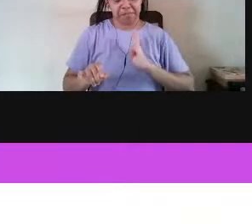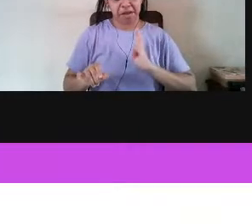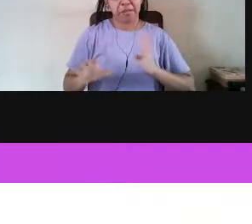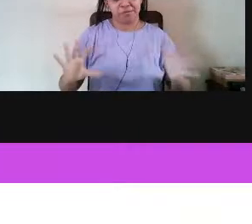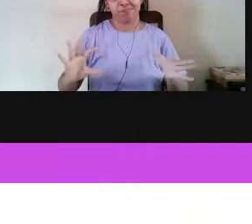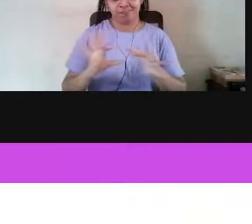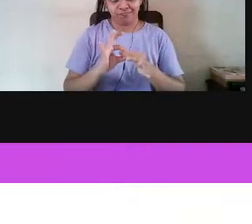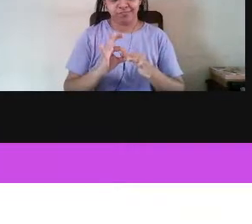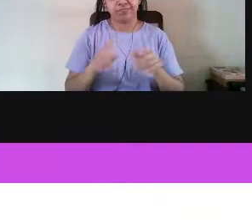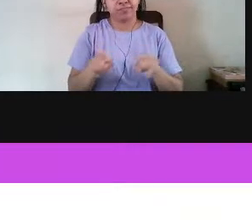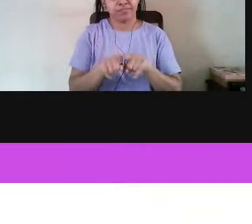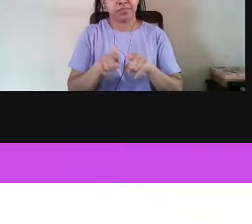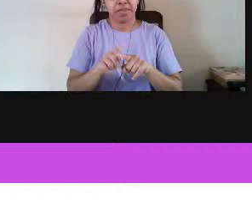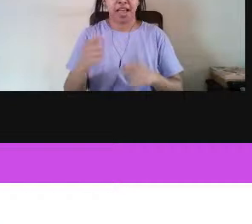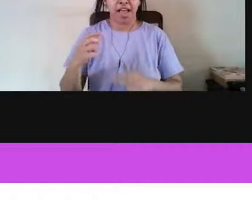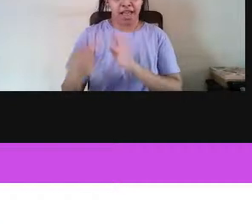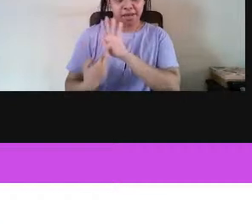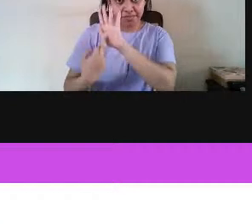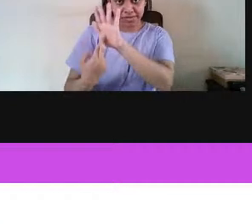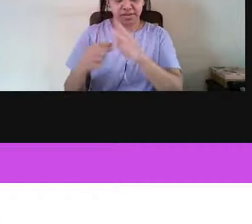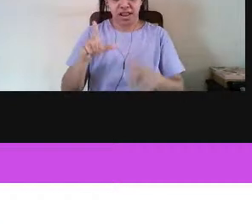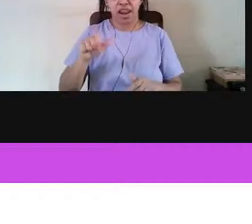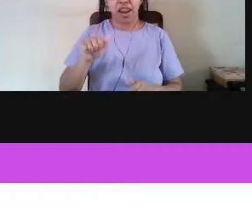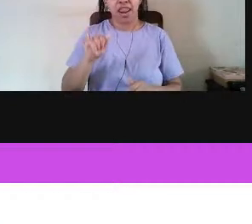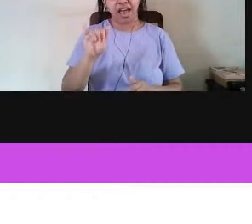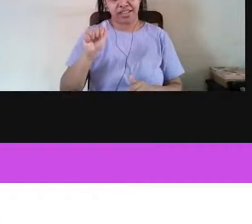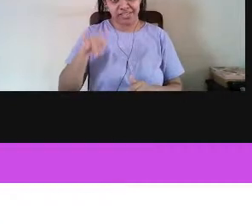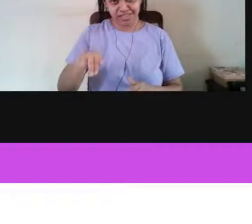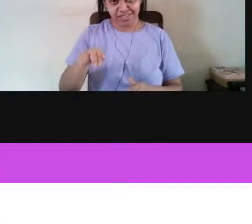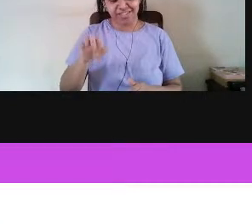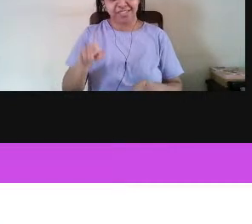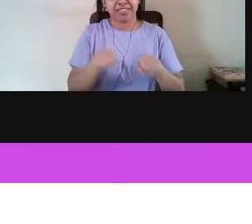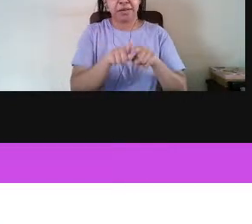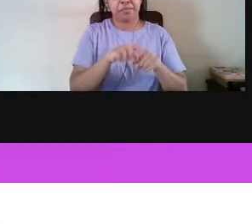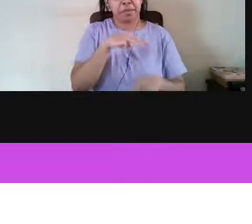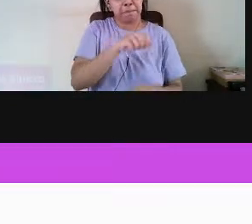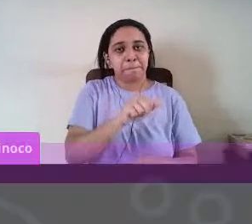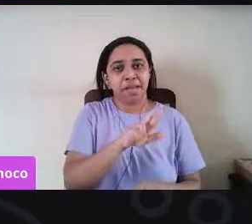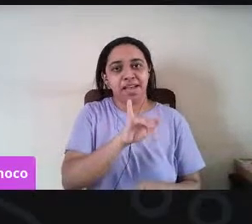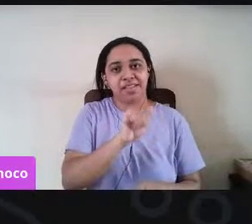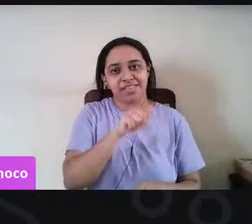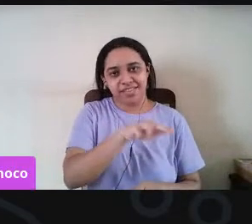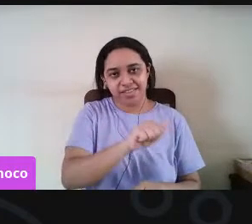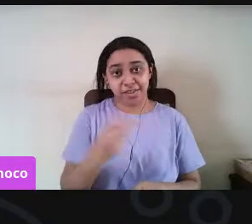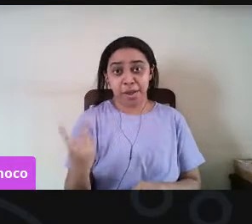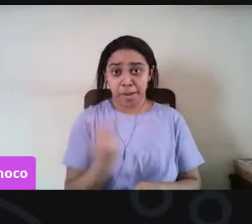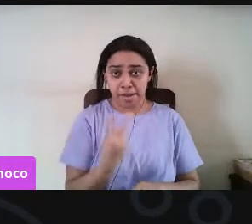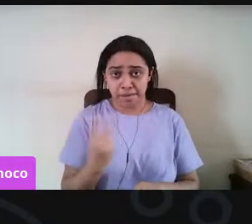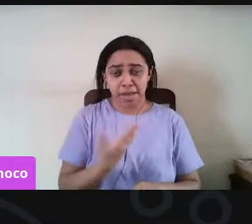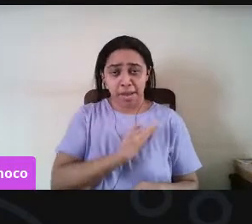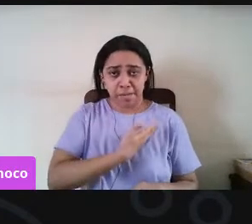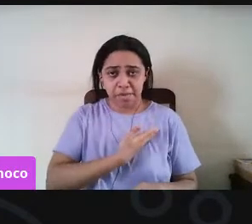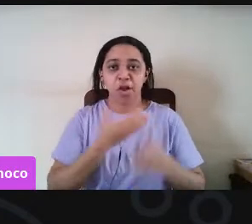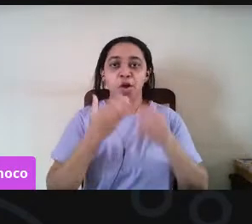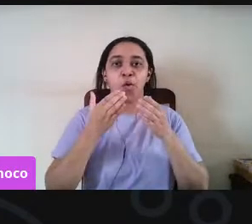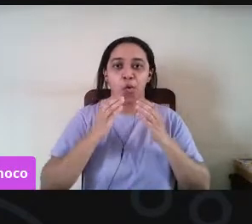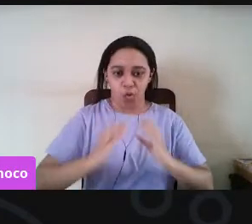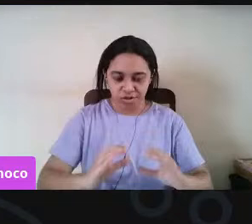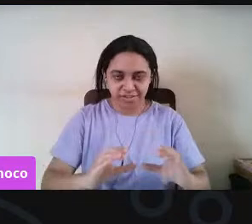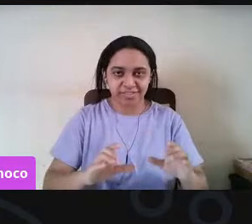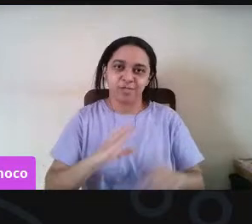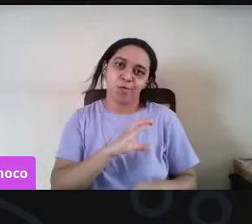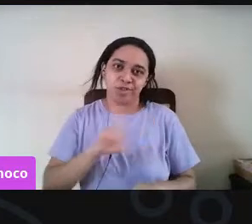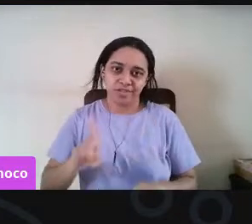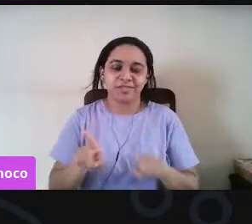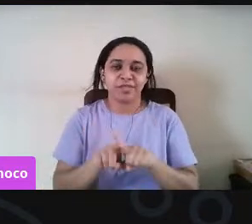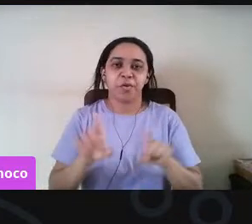nome de Laiane, e em nome de Mariana, eu mando, que são minhas colegas de coordenação e de toda a comissão